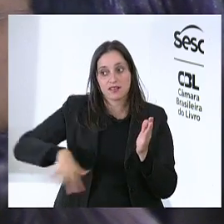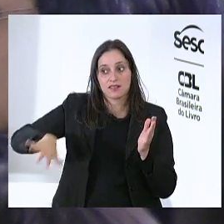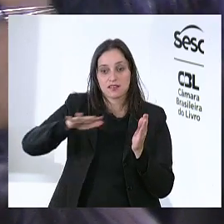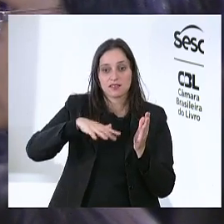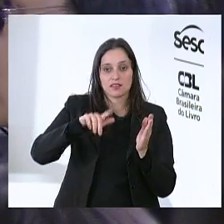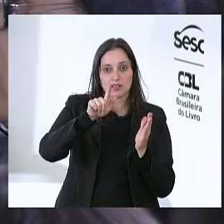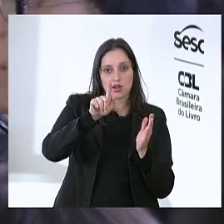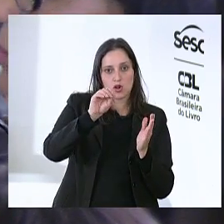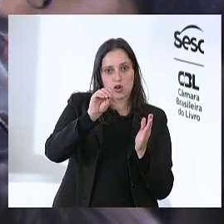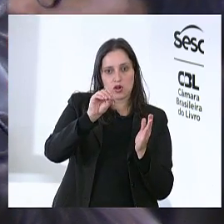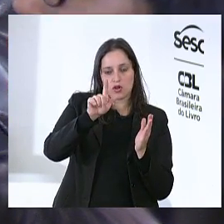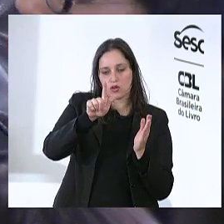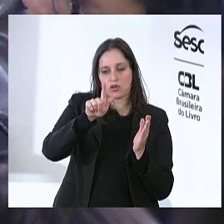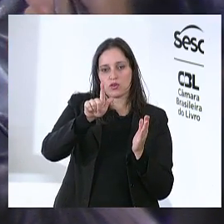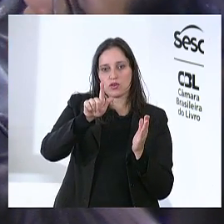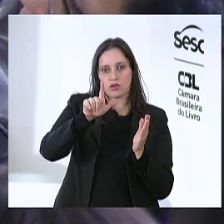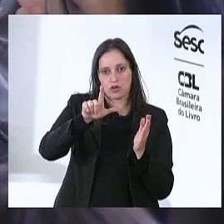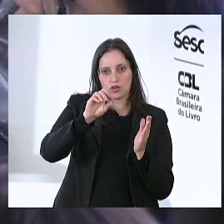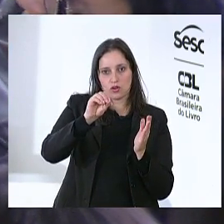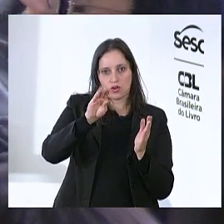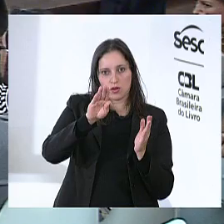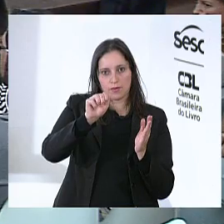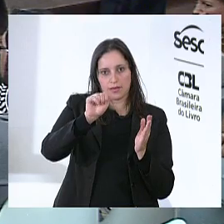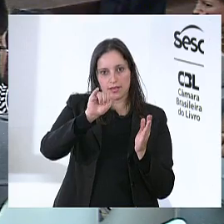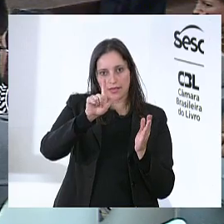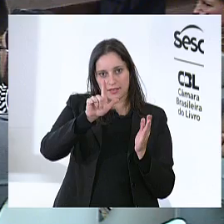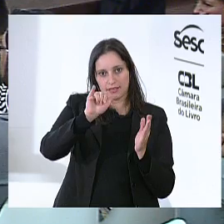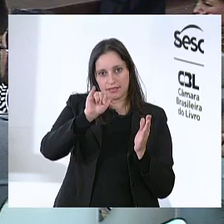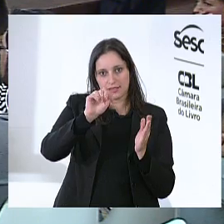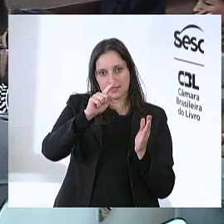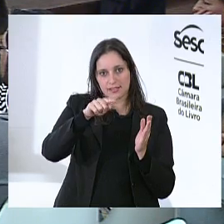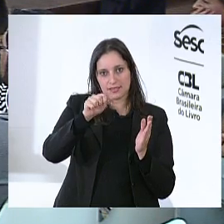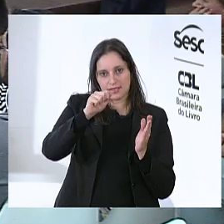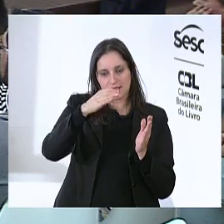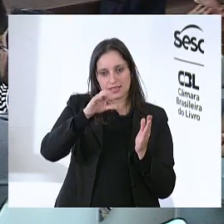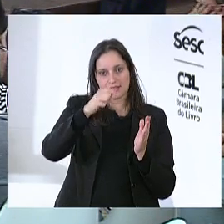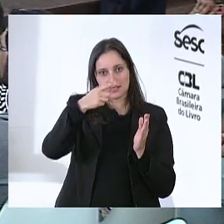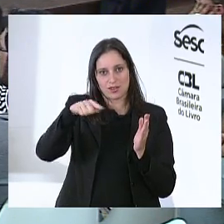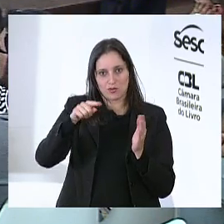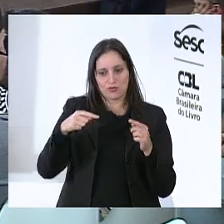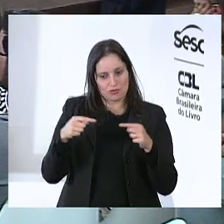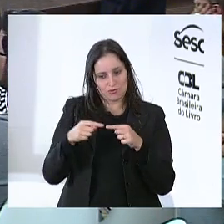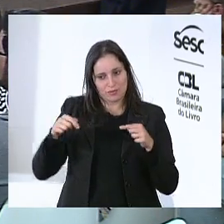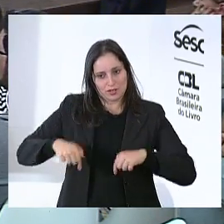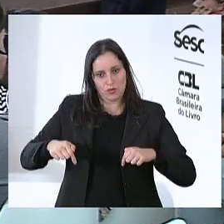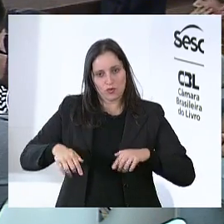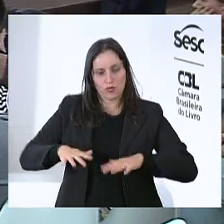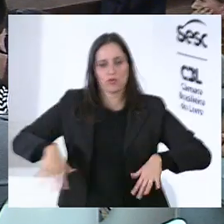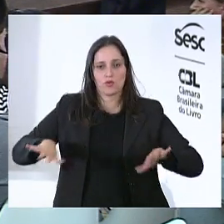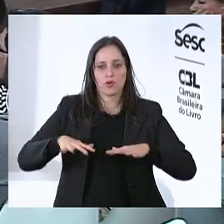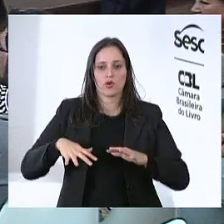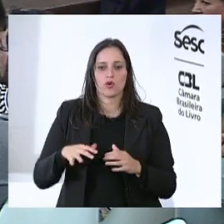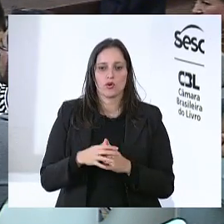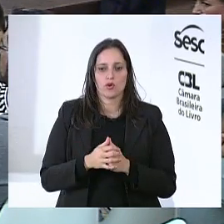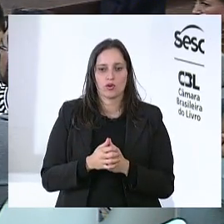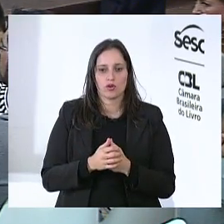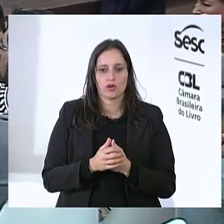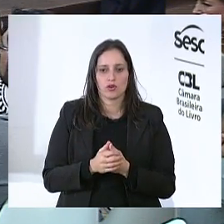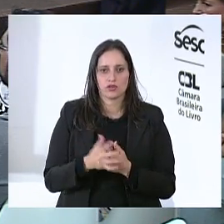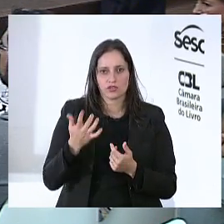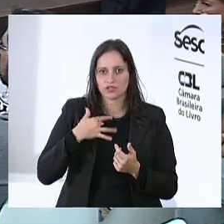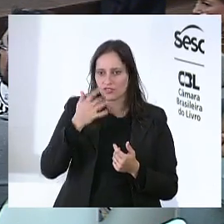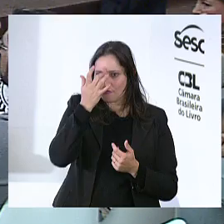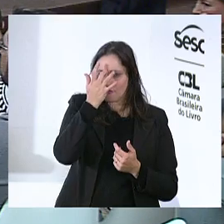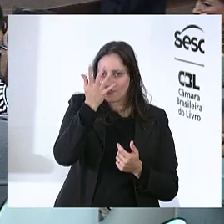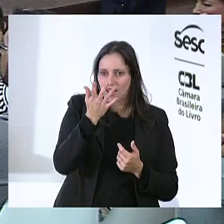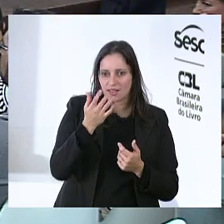globalizado que nós vivemos hoje, através da metáfora dos mortos-vivos. E ele começa o seu livro dizendo que é mais fácil, fazendo uma citação